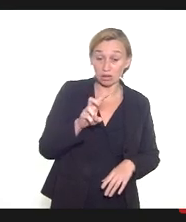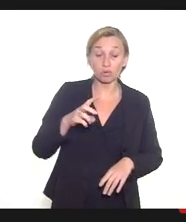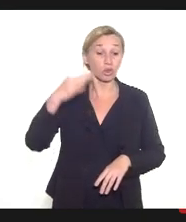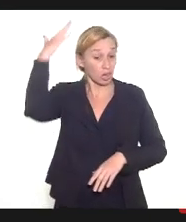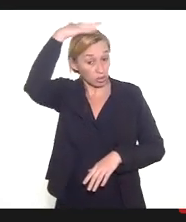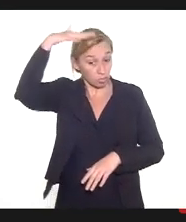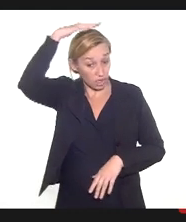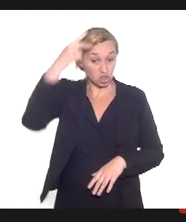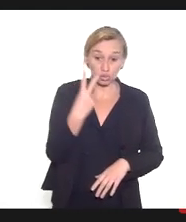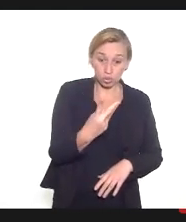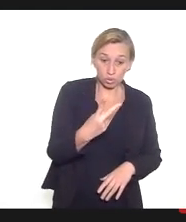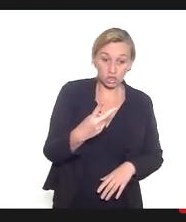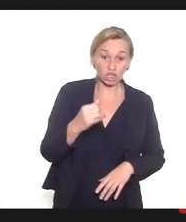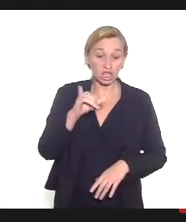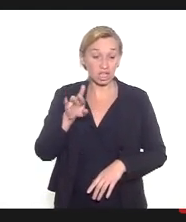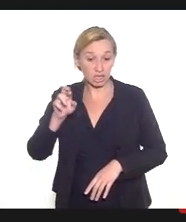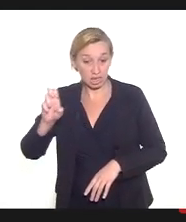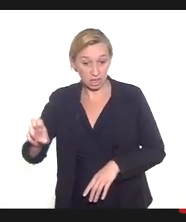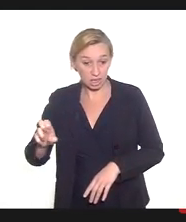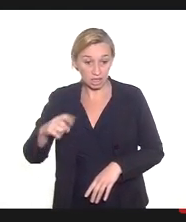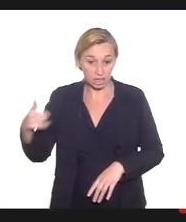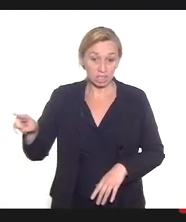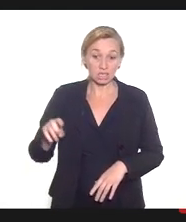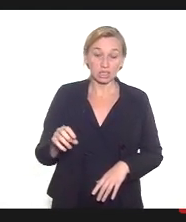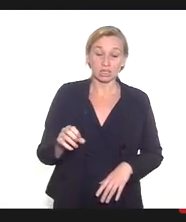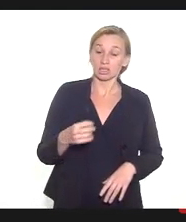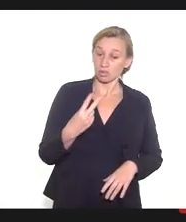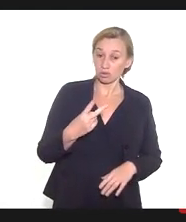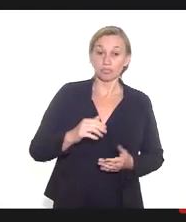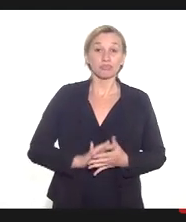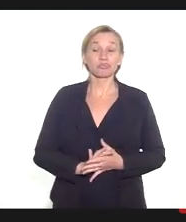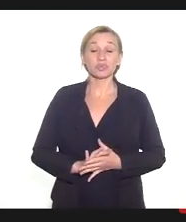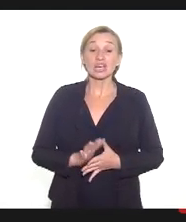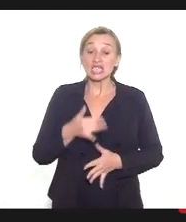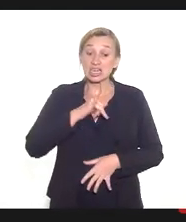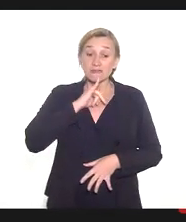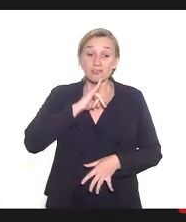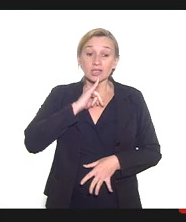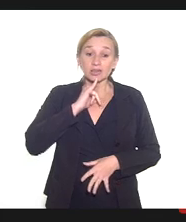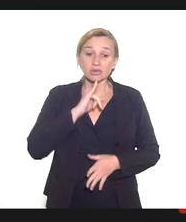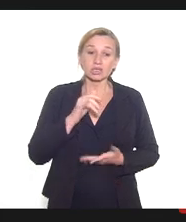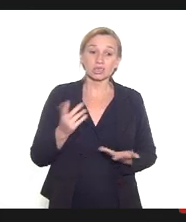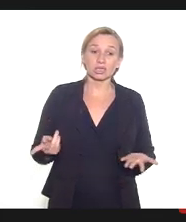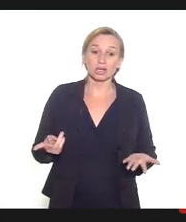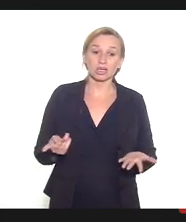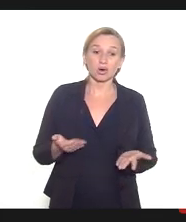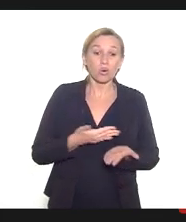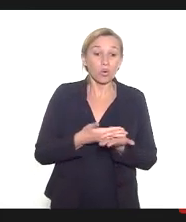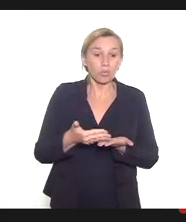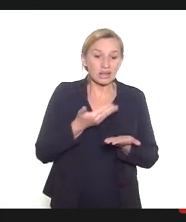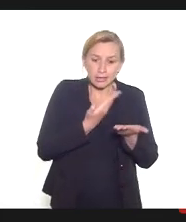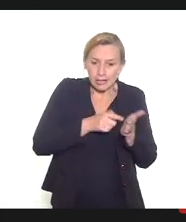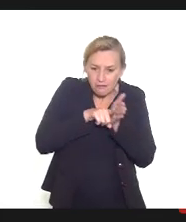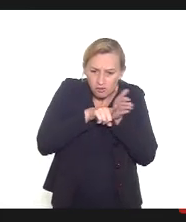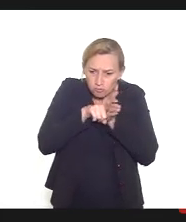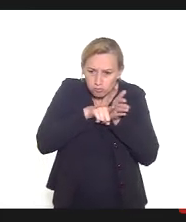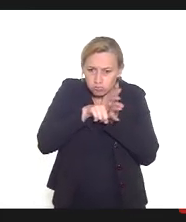México e dois casos no irão infelizmente esses casos e começa a